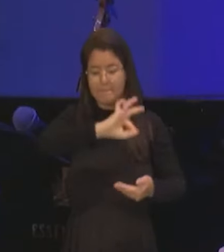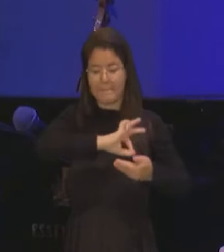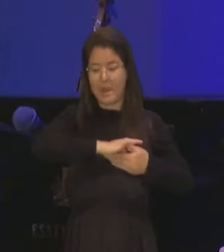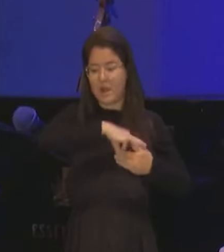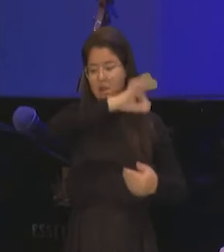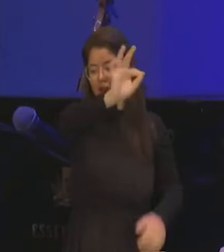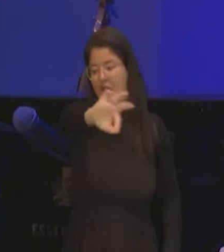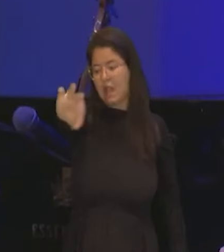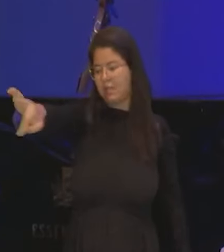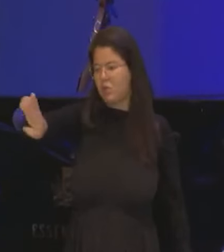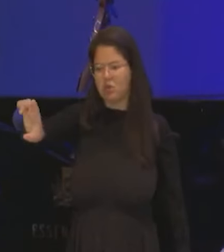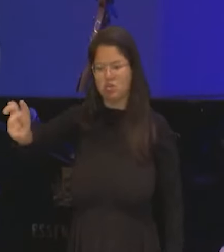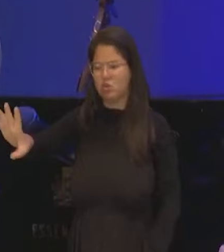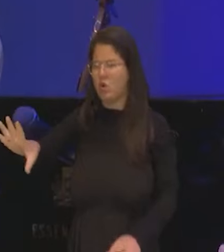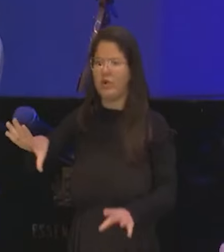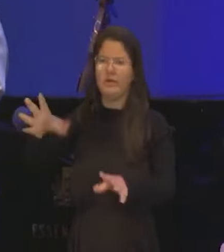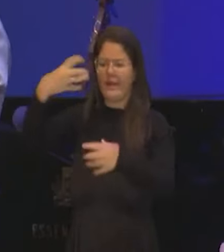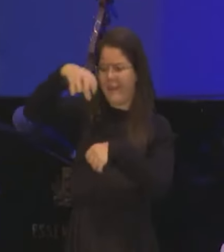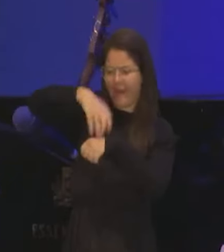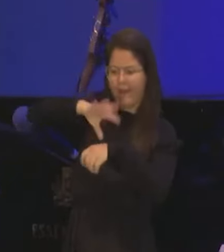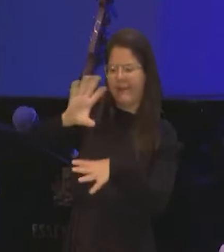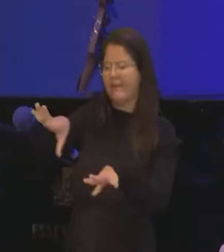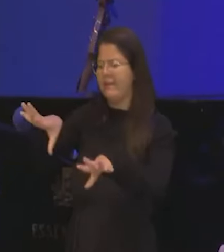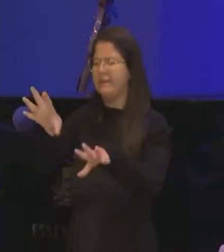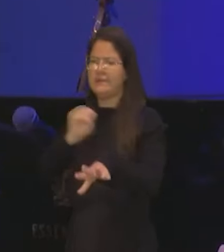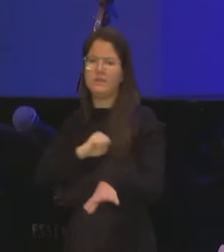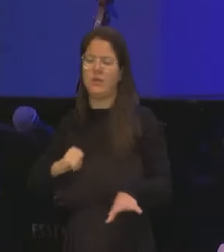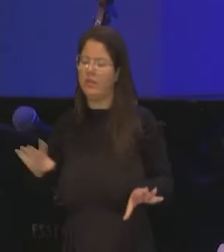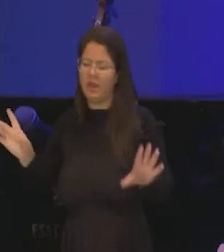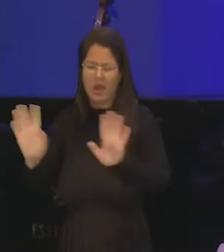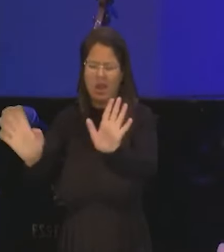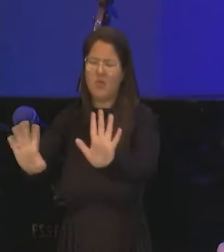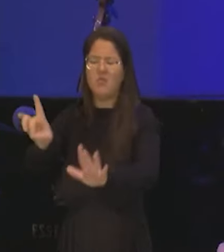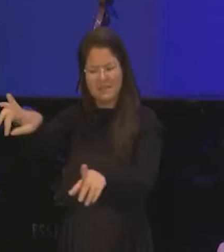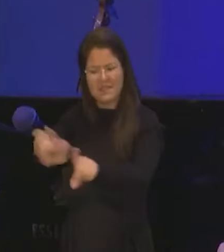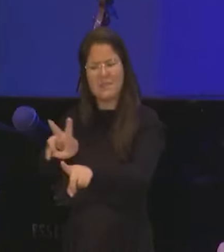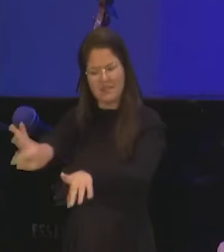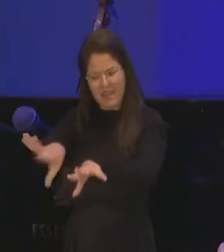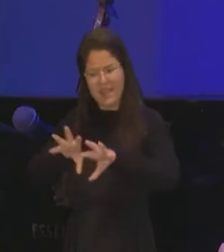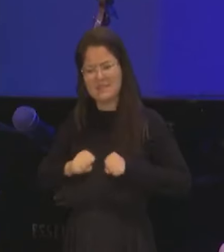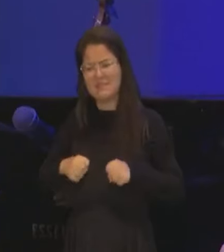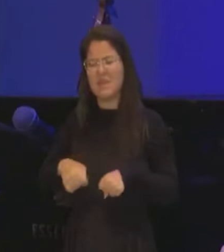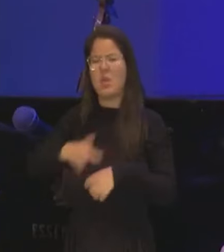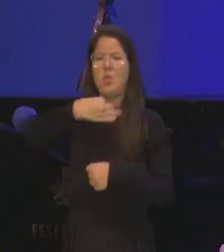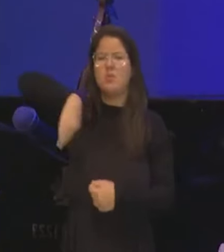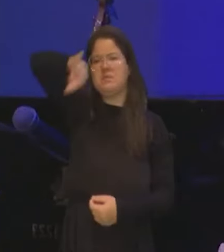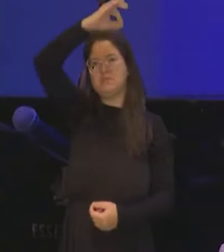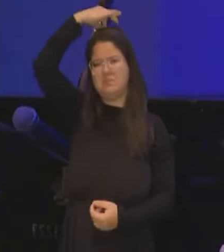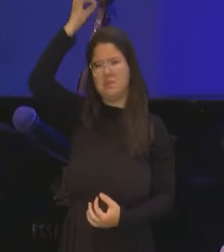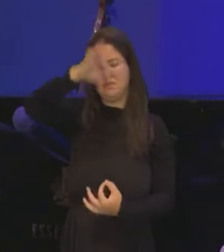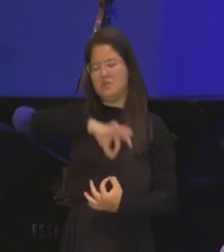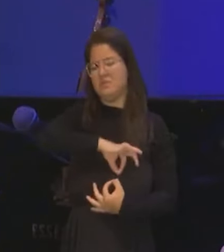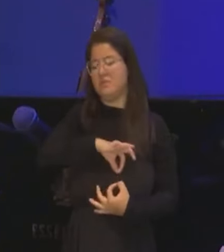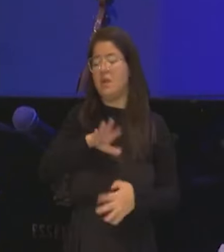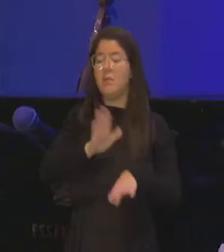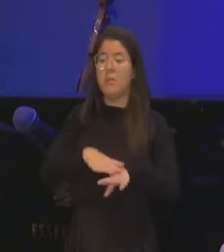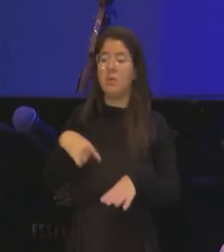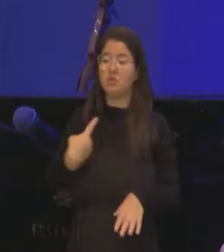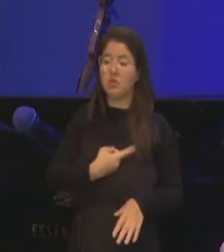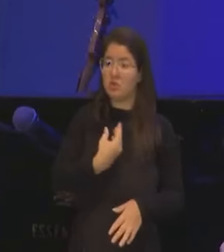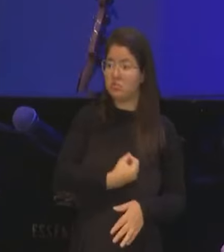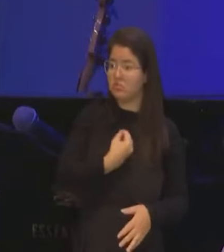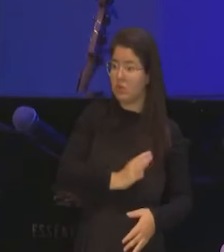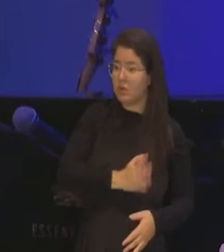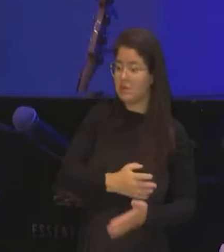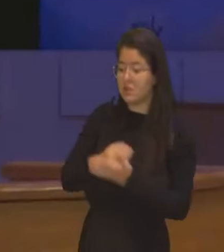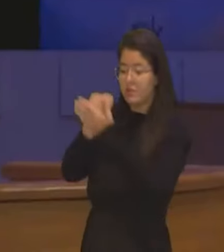vocês. E a presença do Espírito Santo, quando nós recebemos, uma vez que nós entregamos o nosso coração a